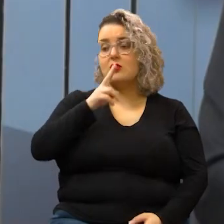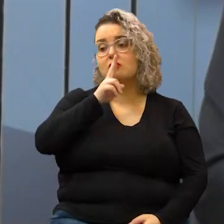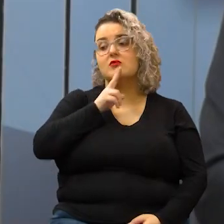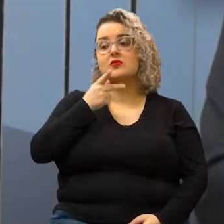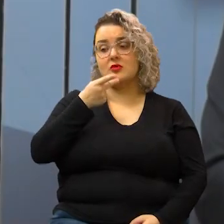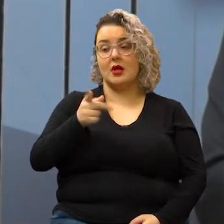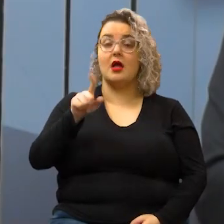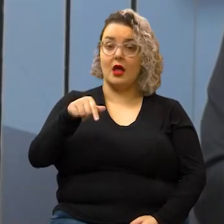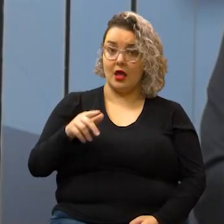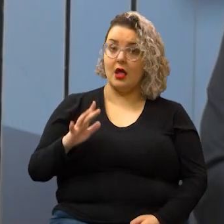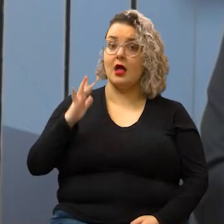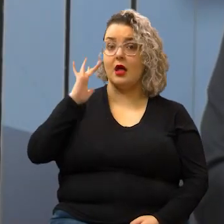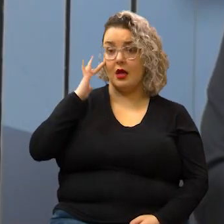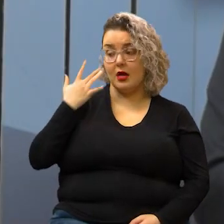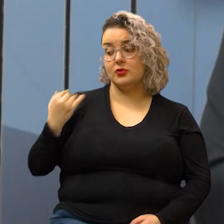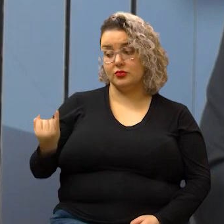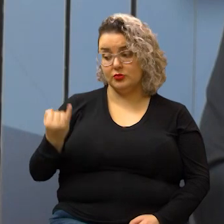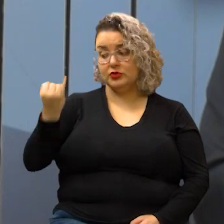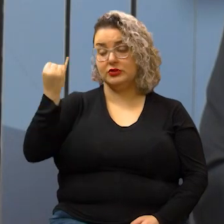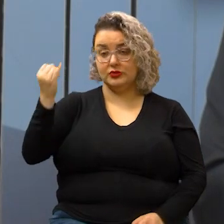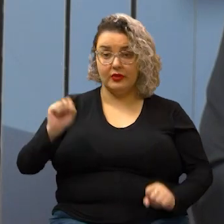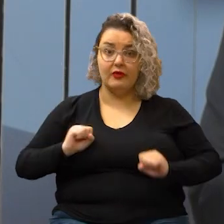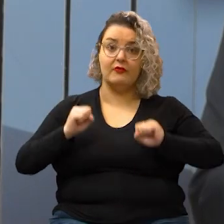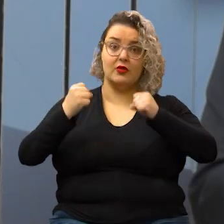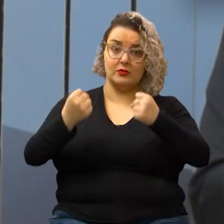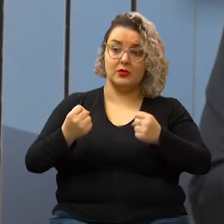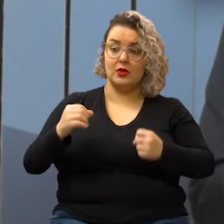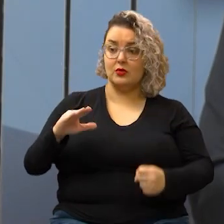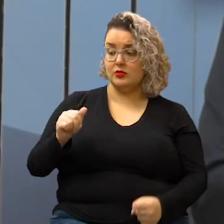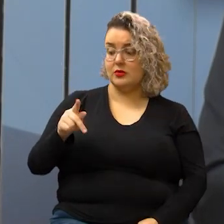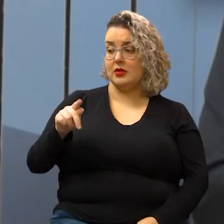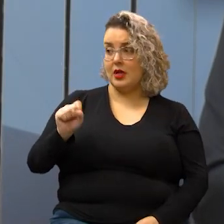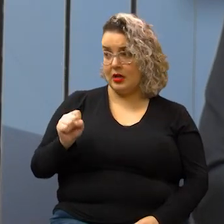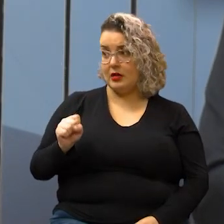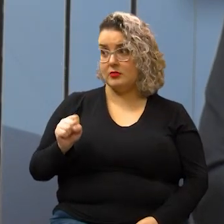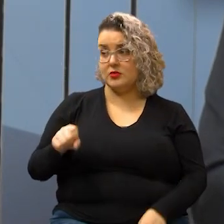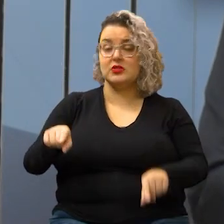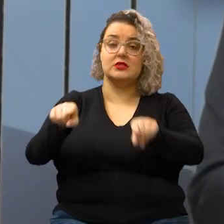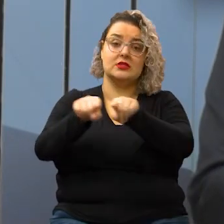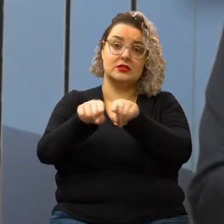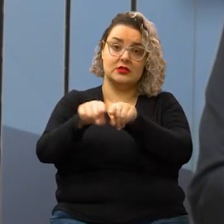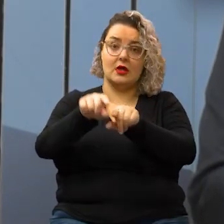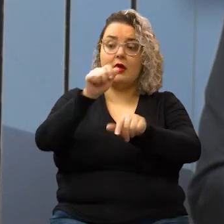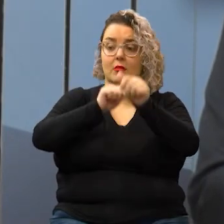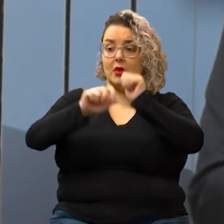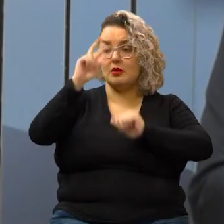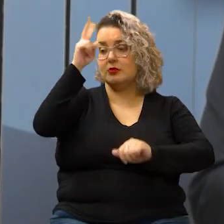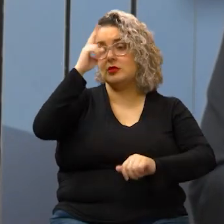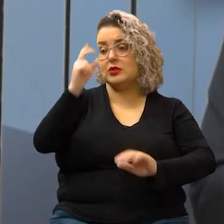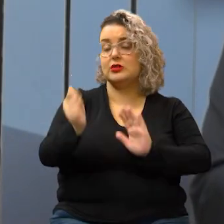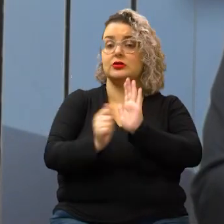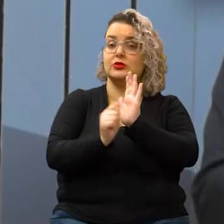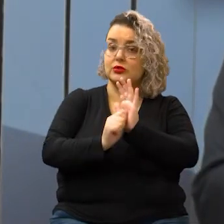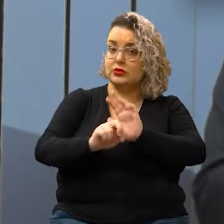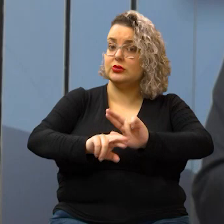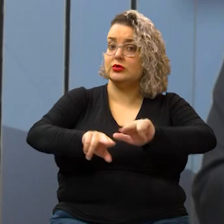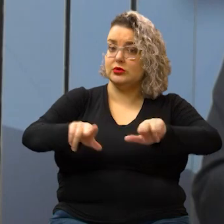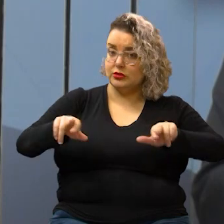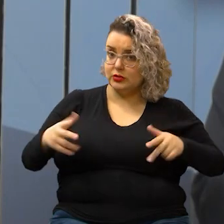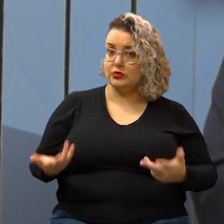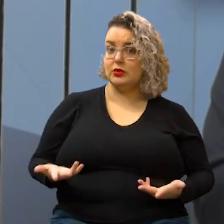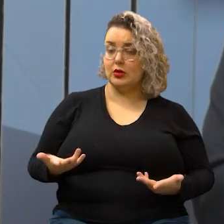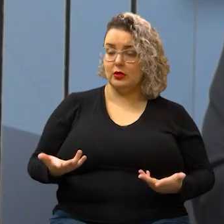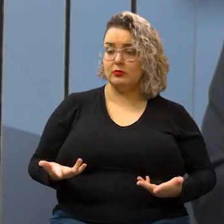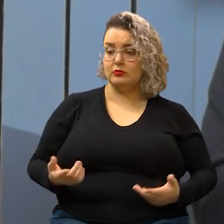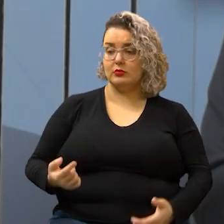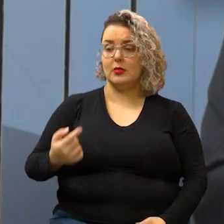acho que é muito importante também a gente fortalecer os CAPs, né, inclusive de álcool e droga, né,